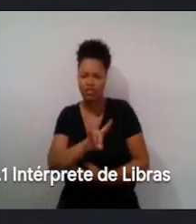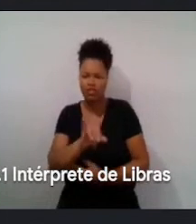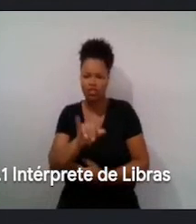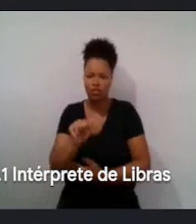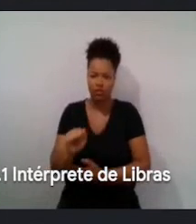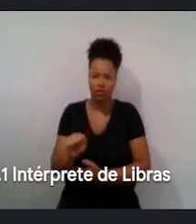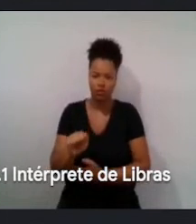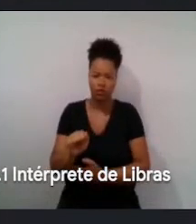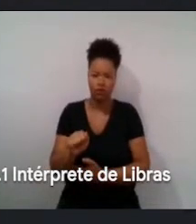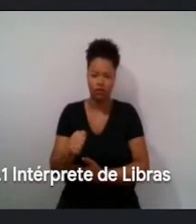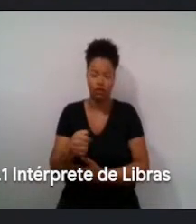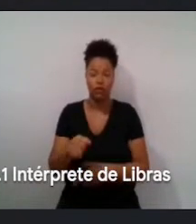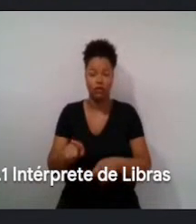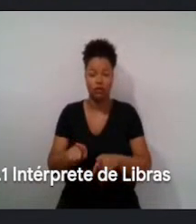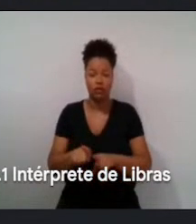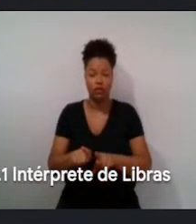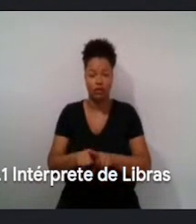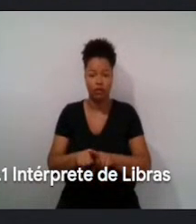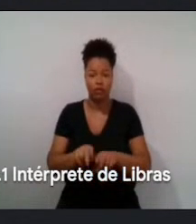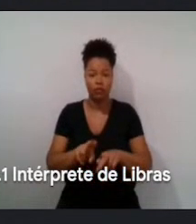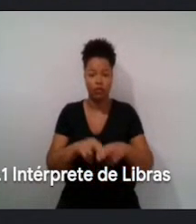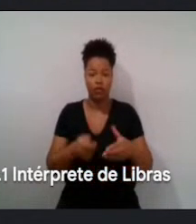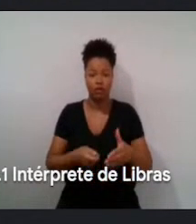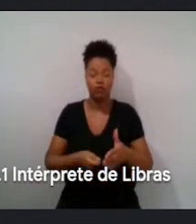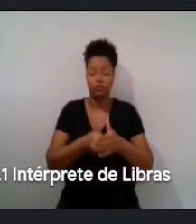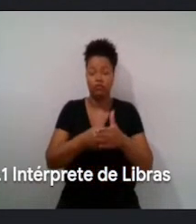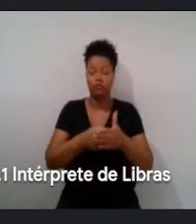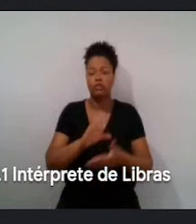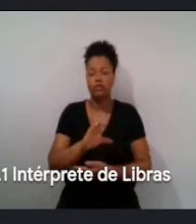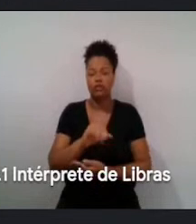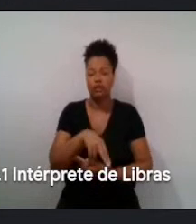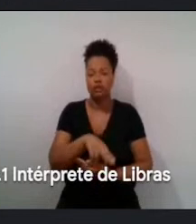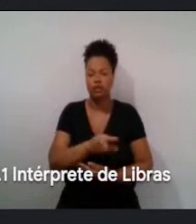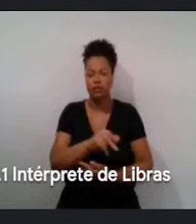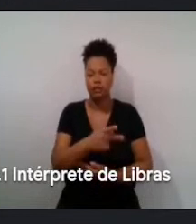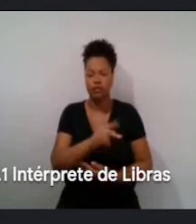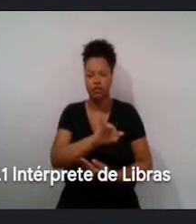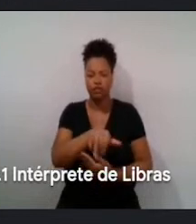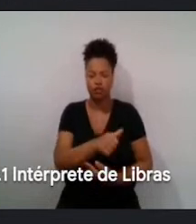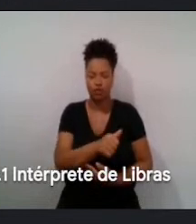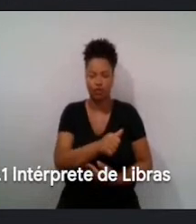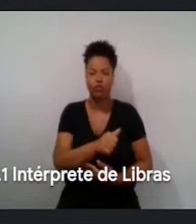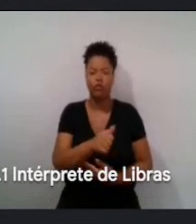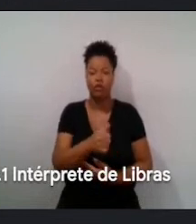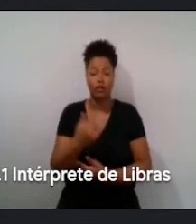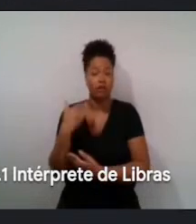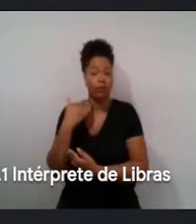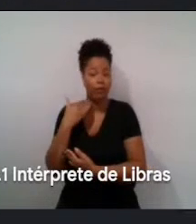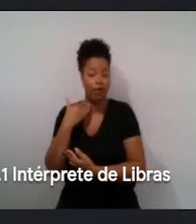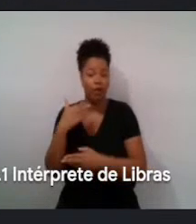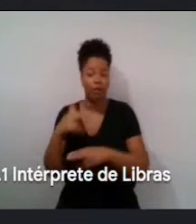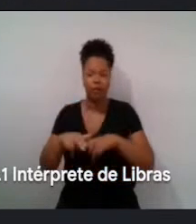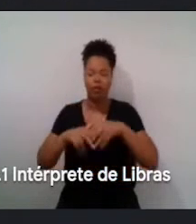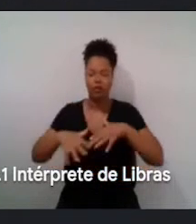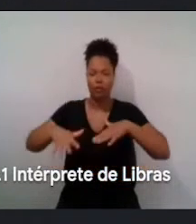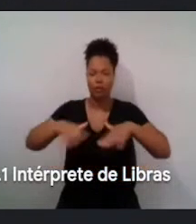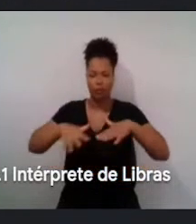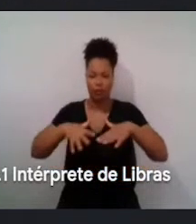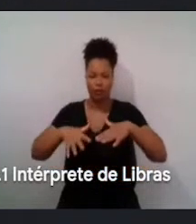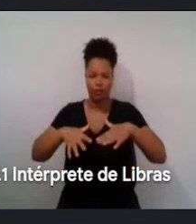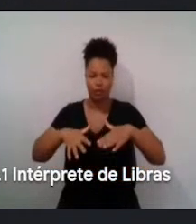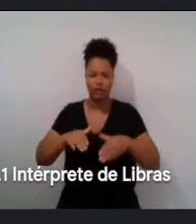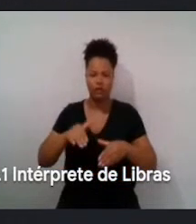contados da concessão do CNPJ, para abrir a conta bancária destinada a movimentar doações de campanha. A